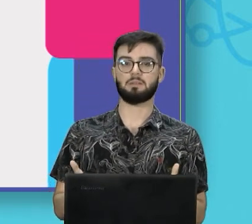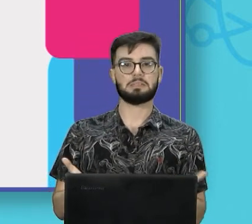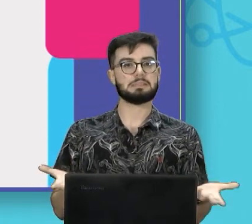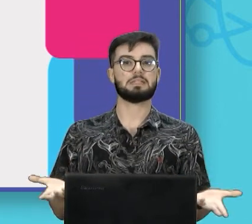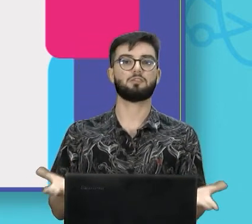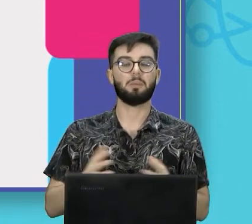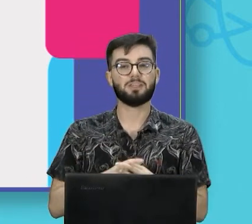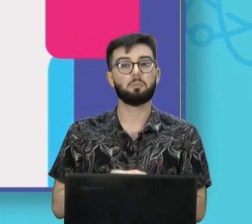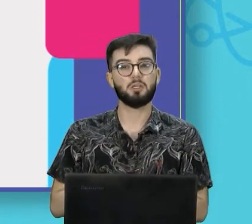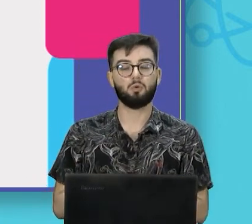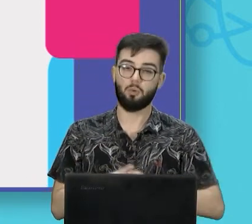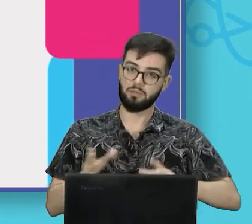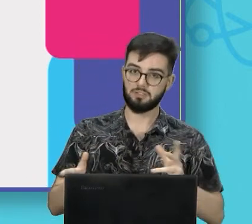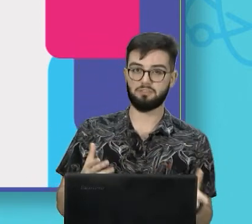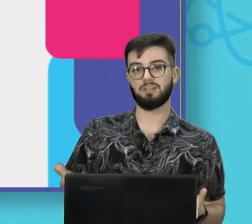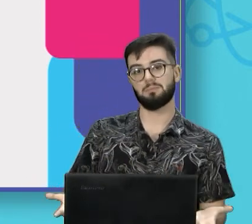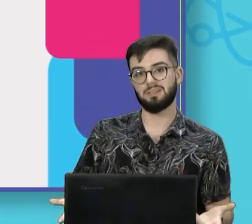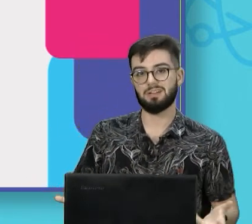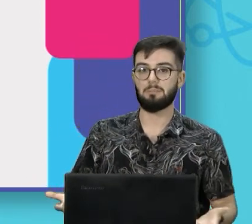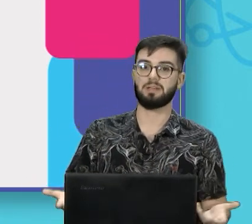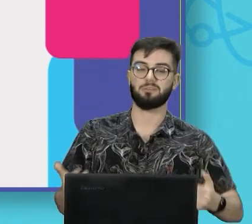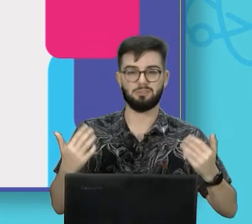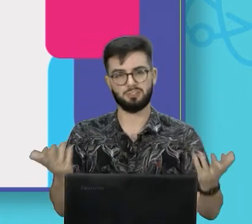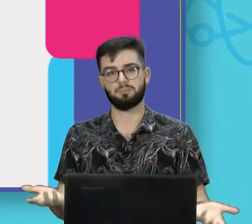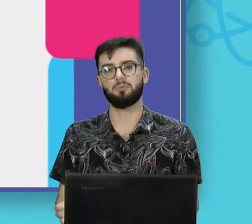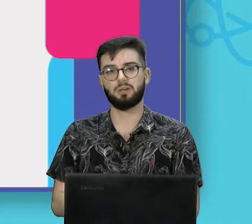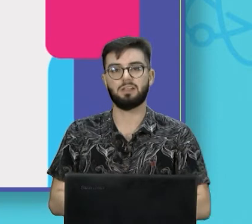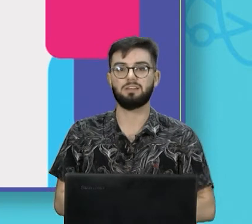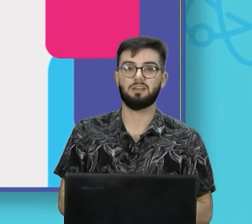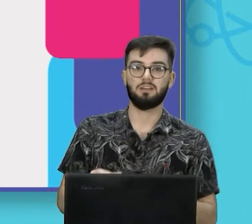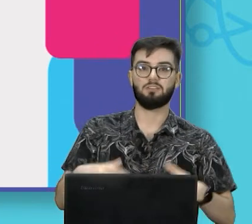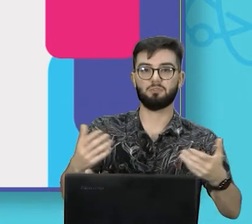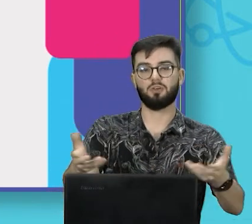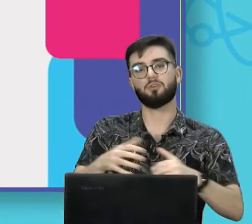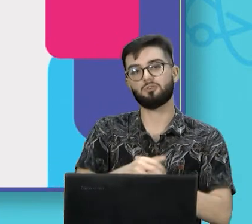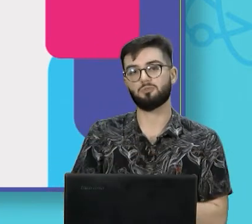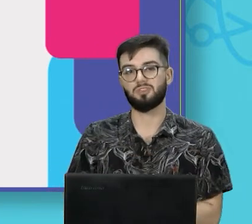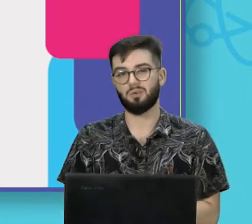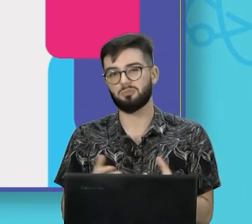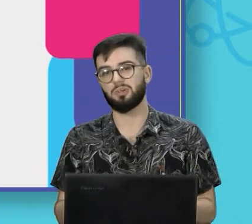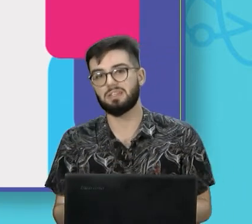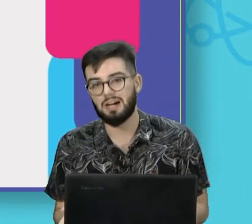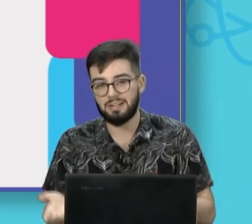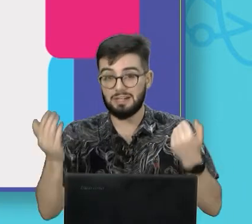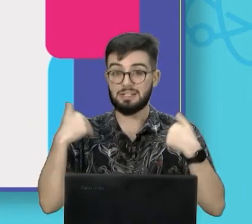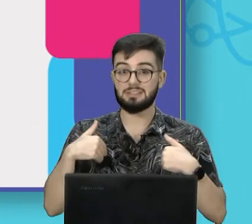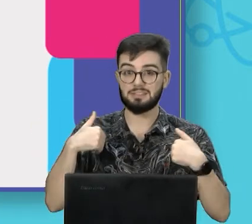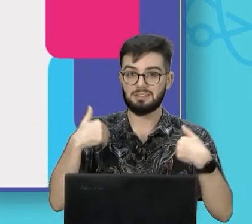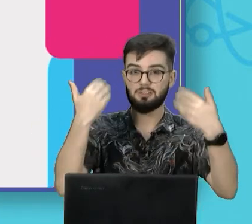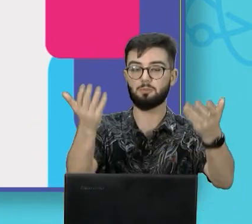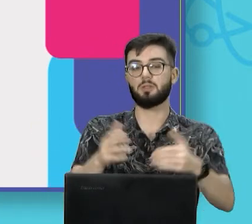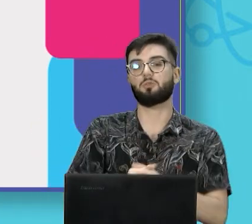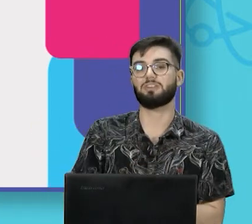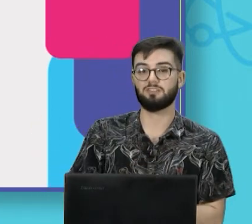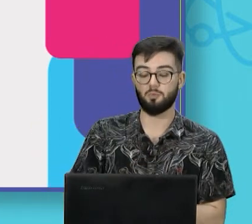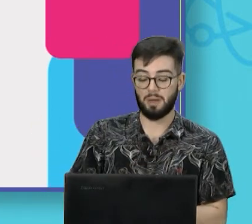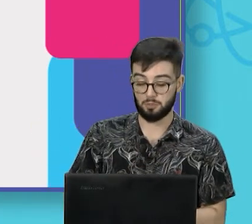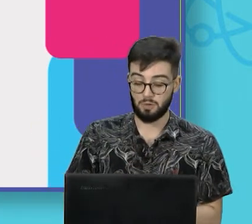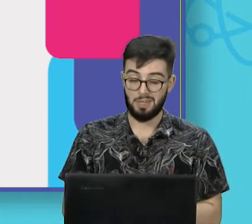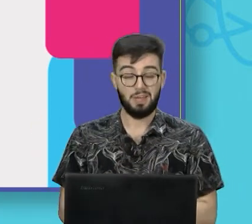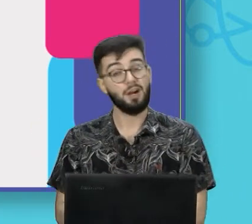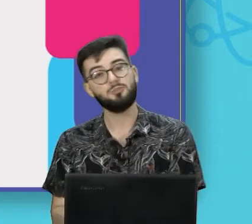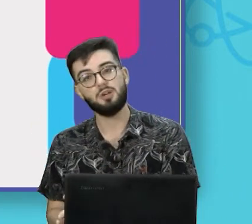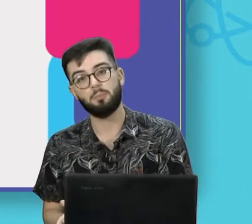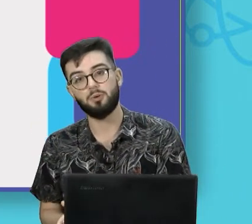carta a descoberta do plano conhece já fico meio cabreiro né puxei porque ele fez uma nova constituição autoritária antes do plano